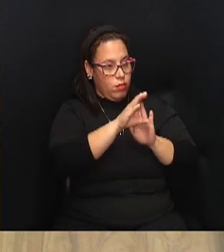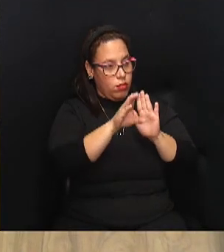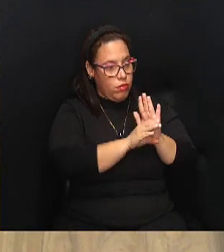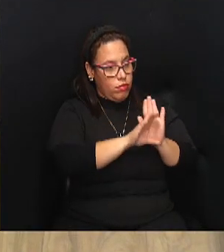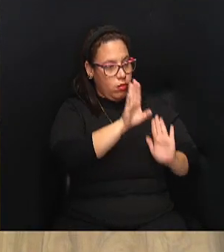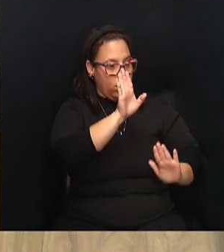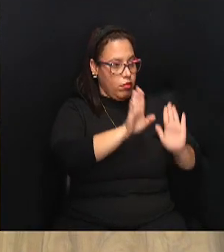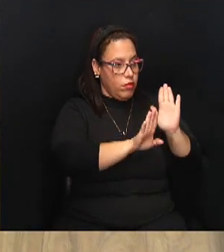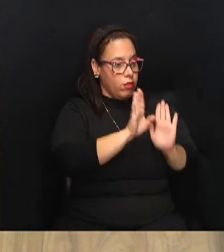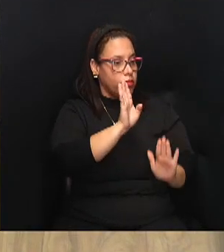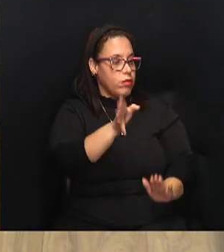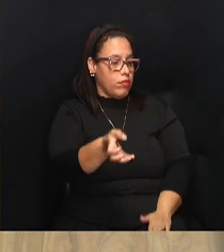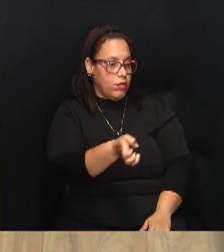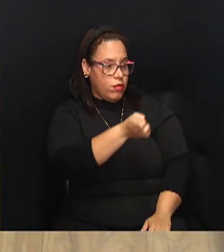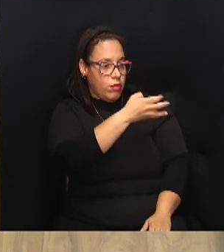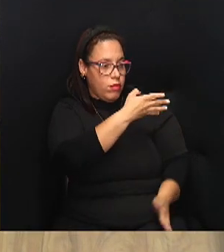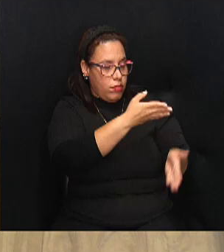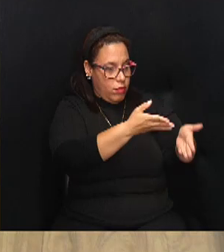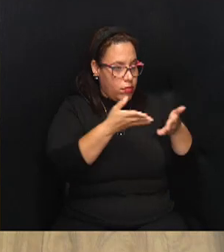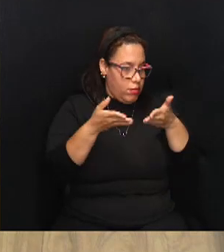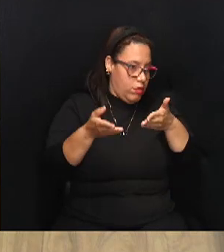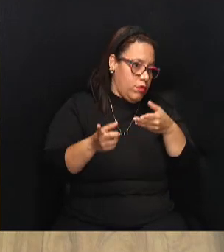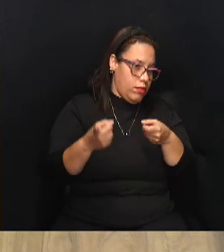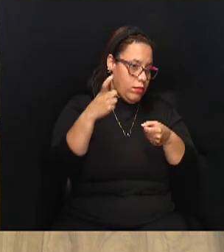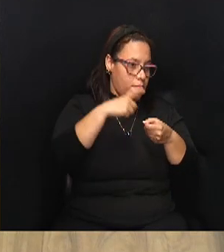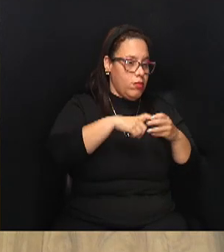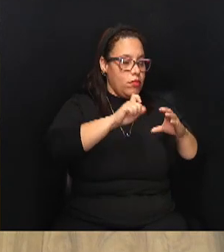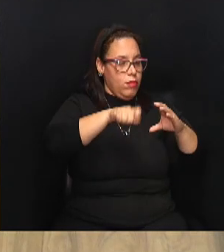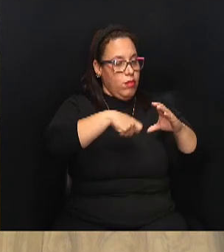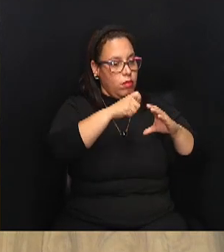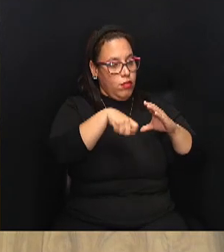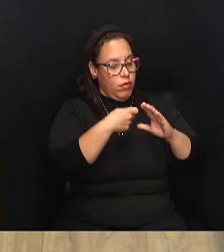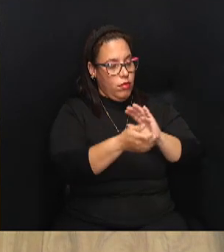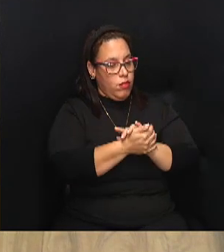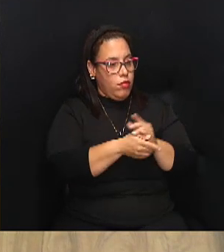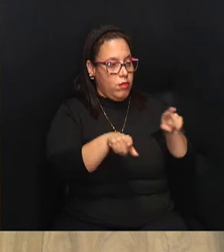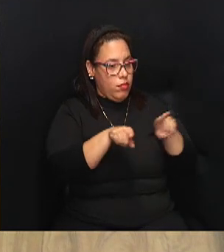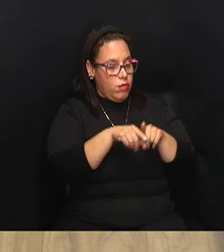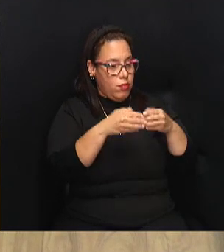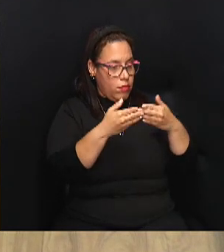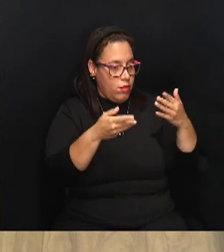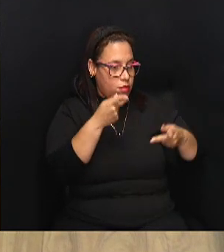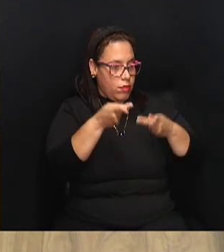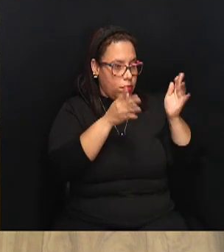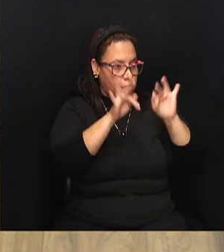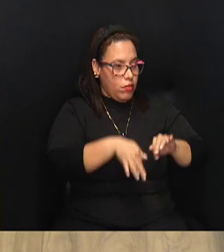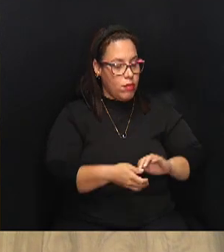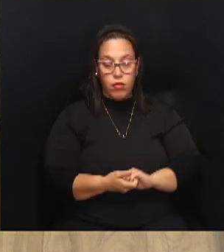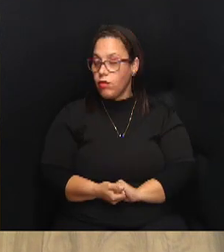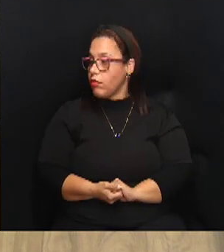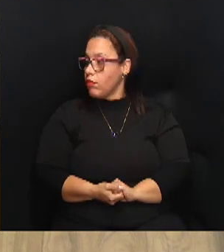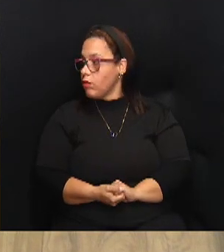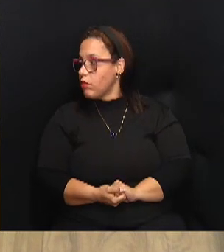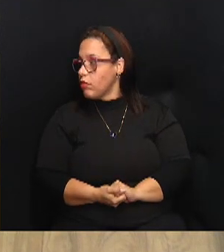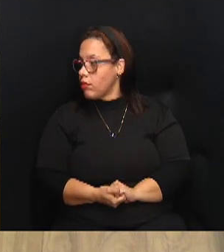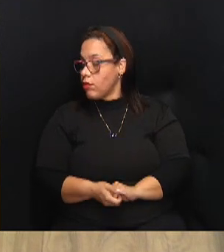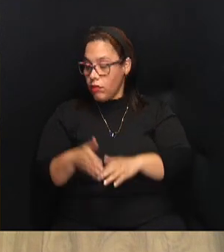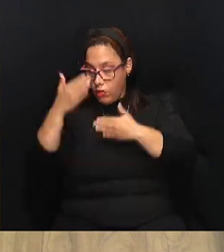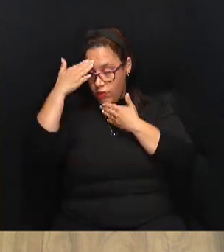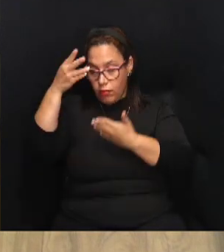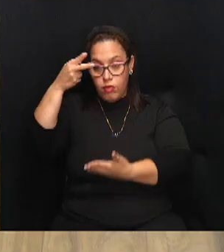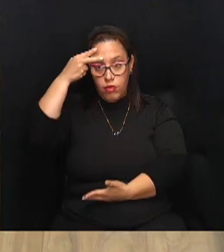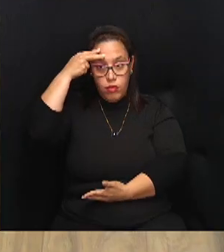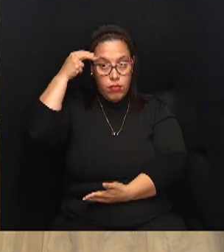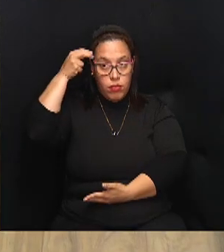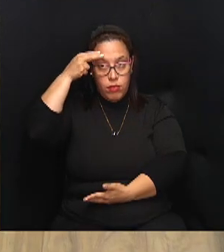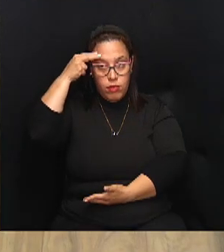de Ordem. Já faço um novo convite para o senhor retornar aos nossos estúdios e também fica aberto às suas considerações finais. Obrigado, Gabriel. Mais uma